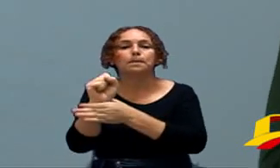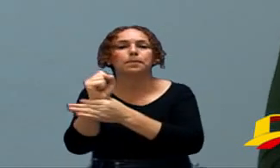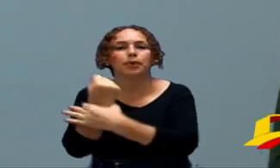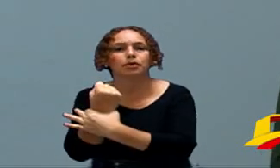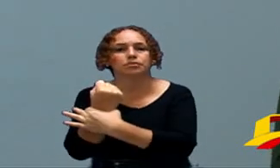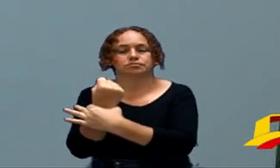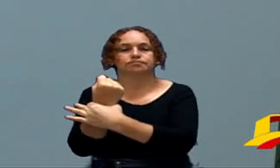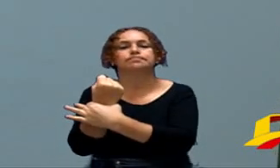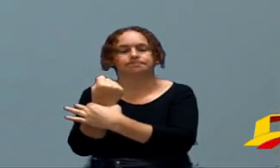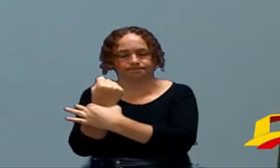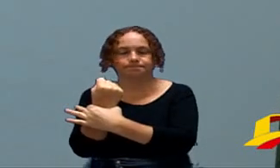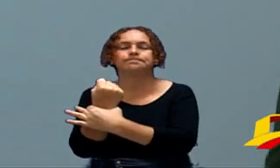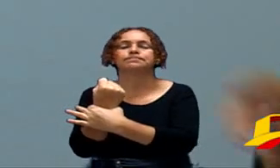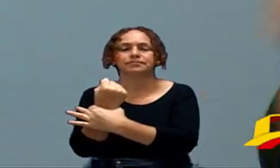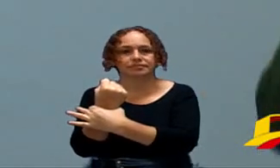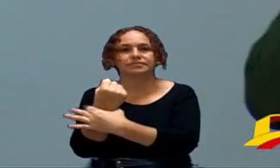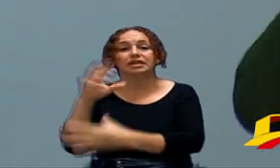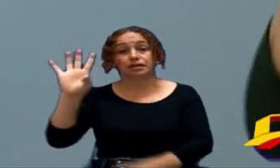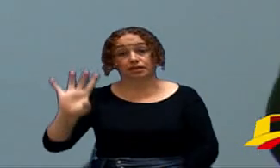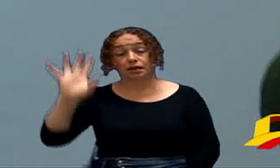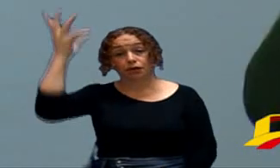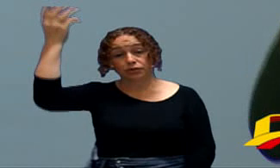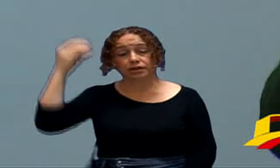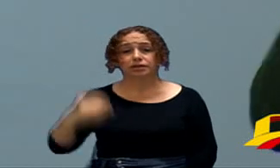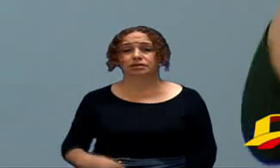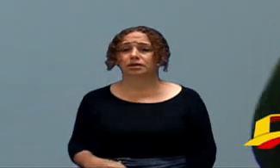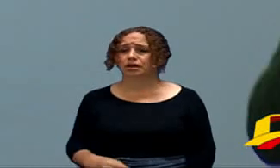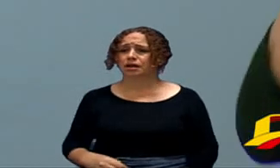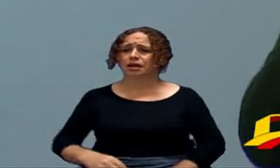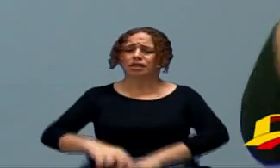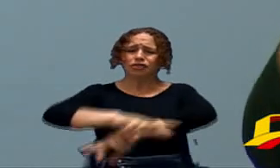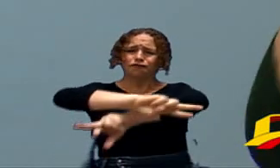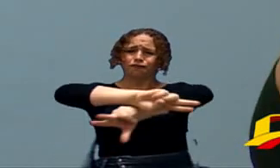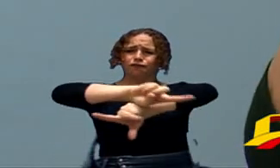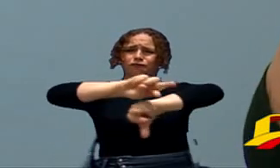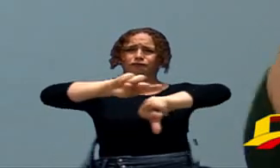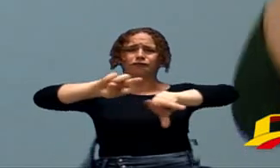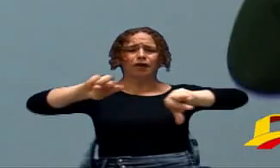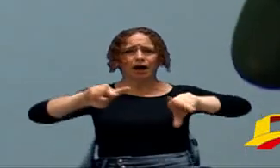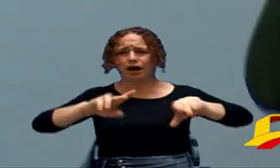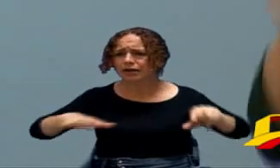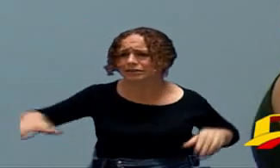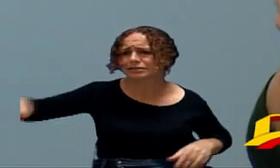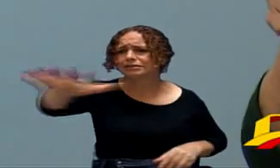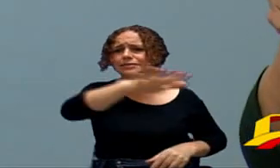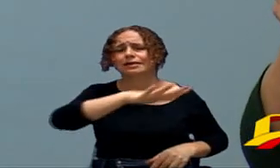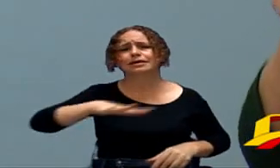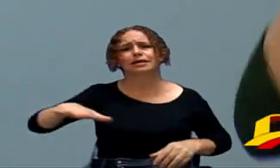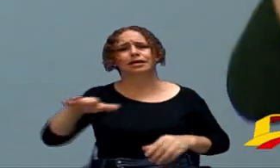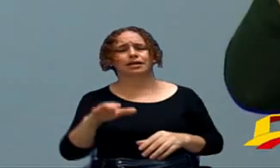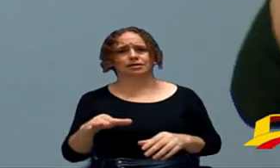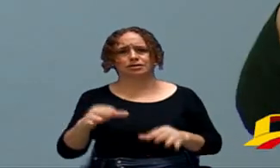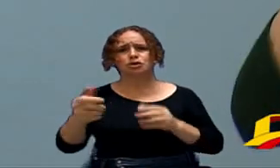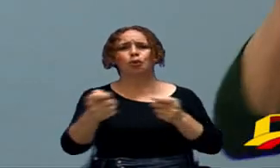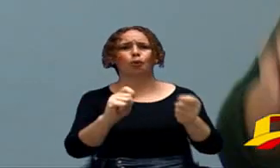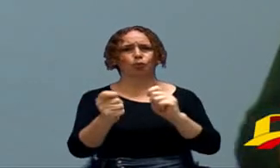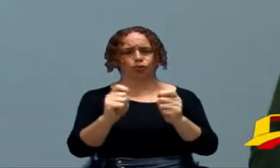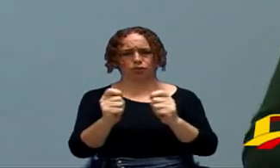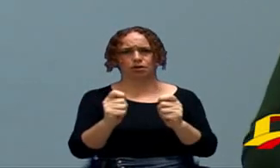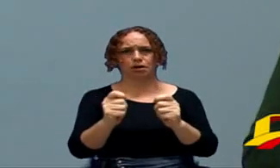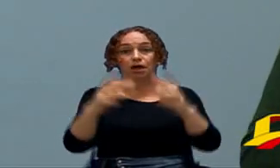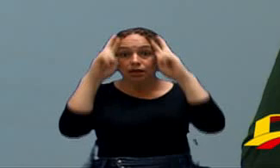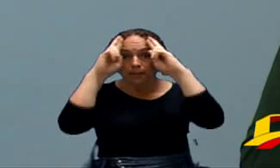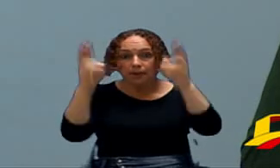sejam realmente concretizados em todas as instâncias de controle. Respeito a todos, entendam,